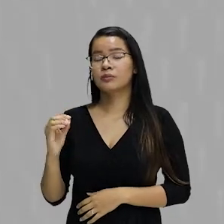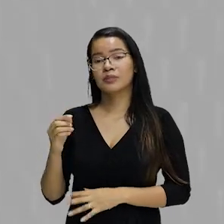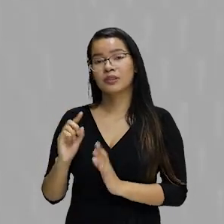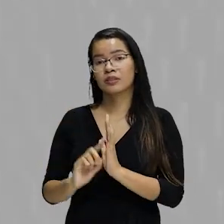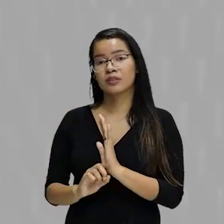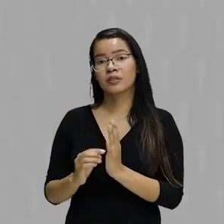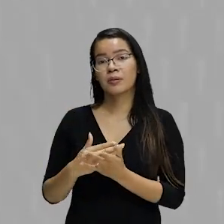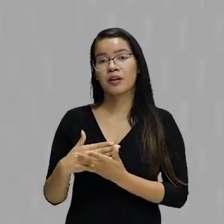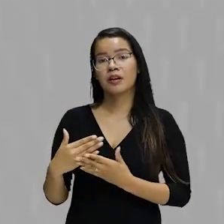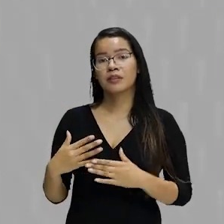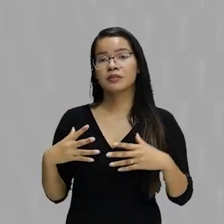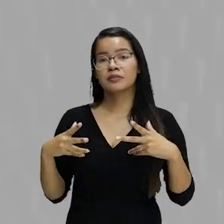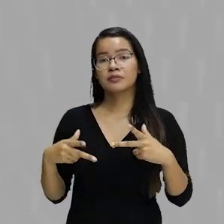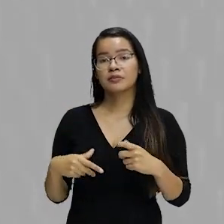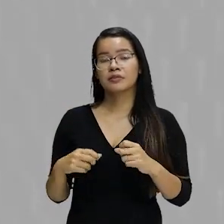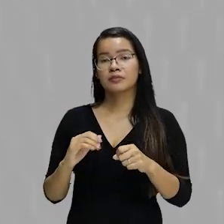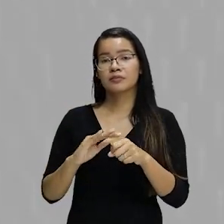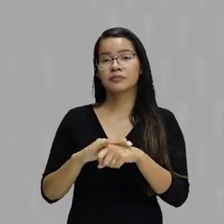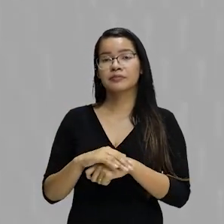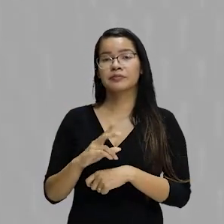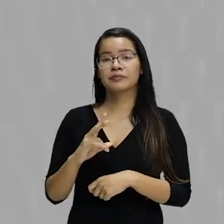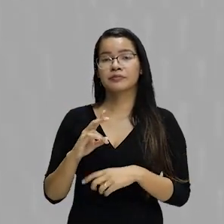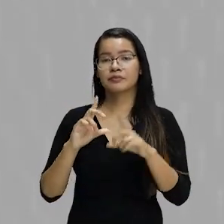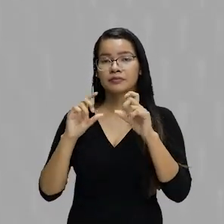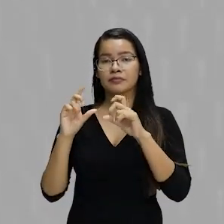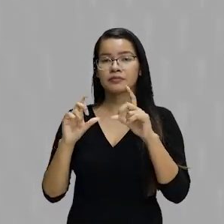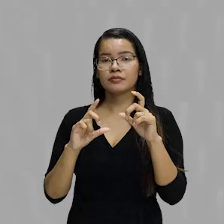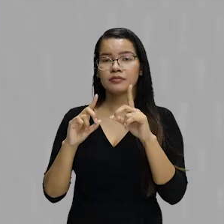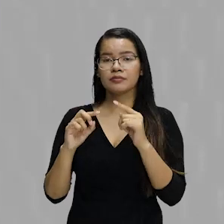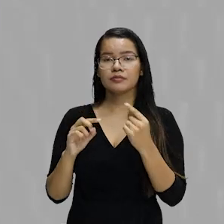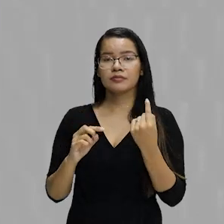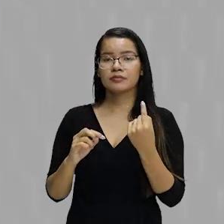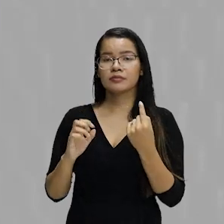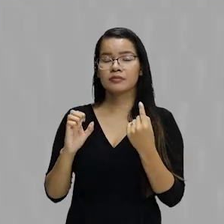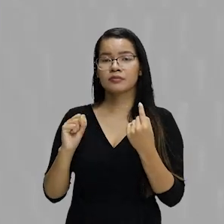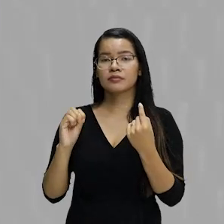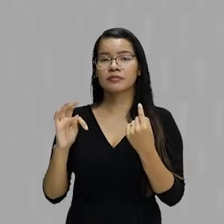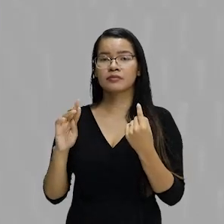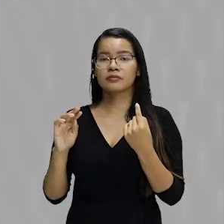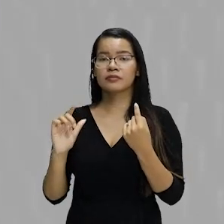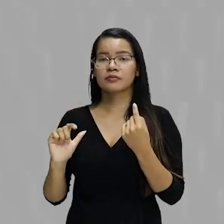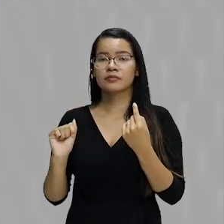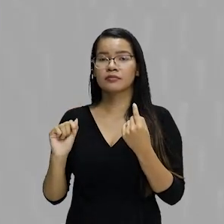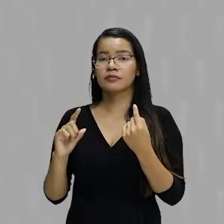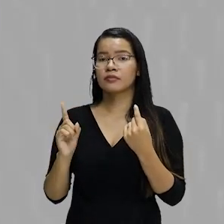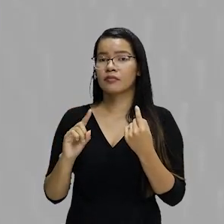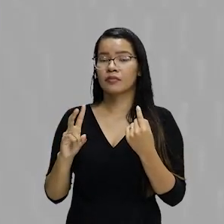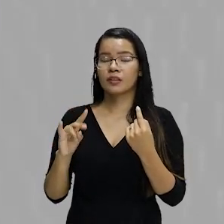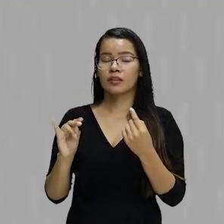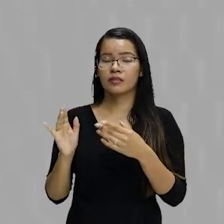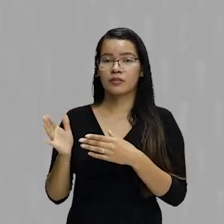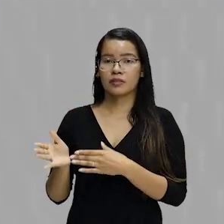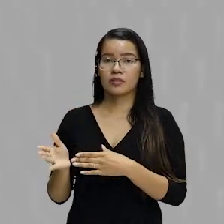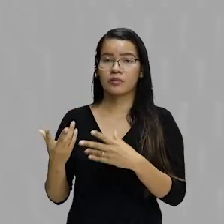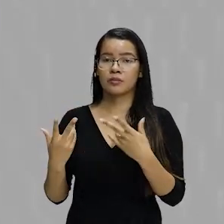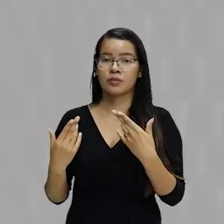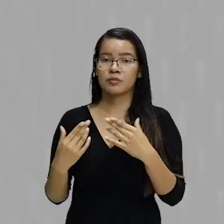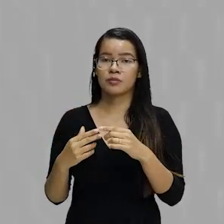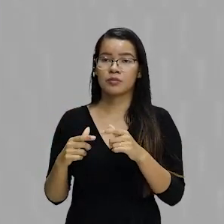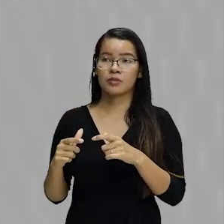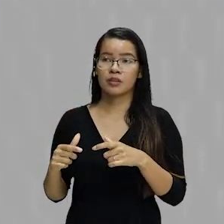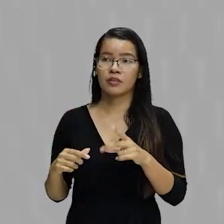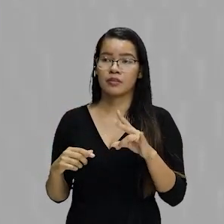uma mesma estrela, vocês vão perceber que ela nunca está no mesmo local. Ela vai fazer um movimento que em um ano vai ser uma